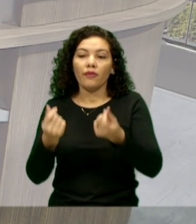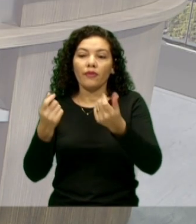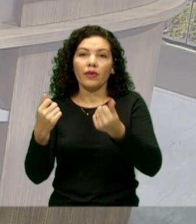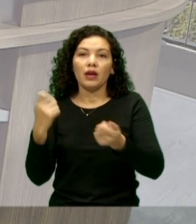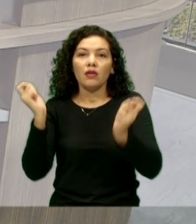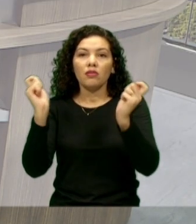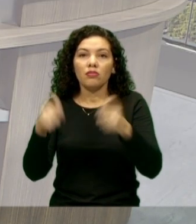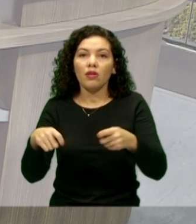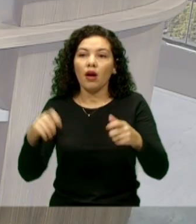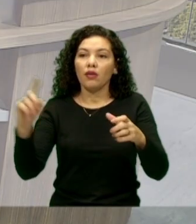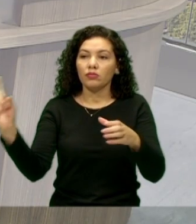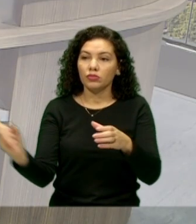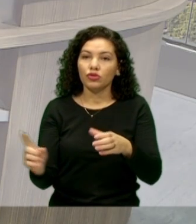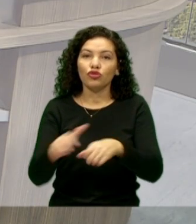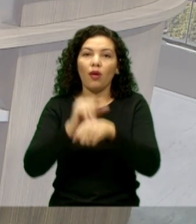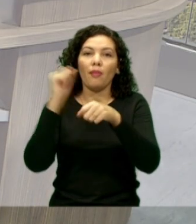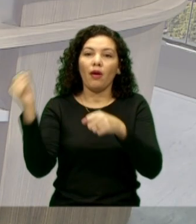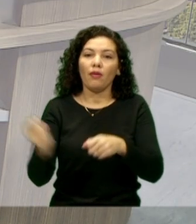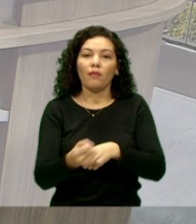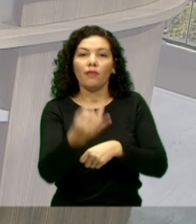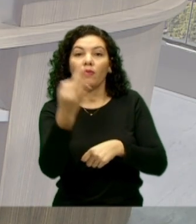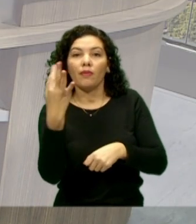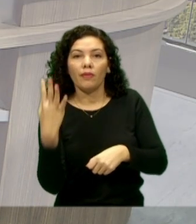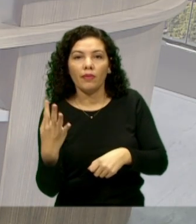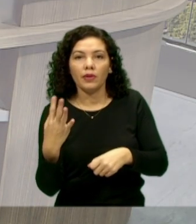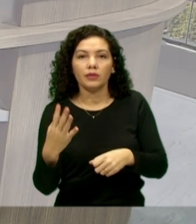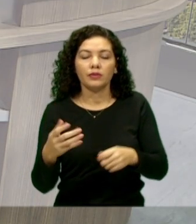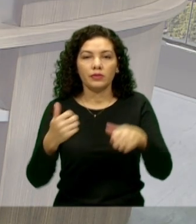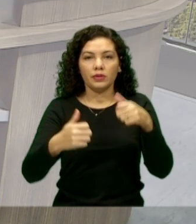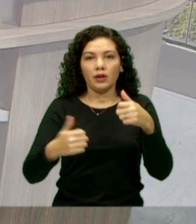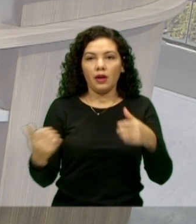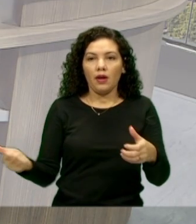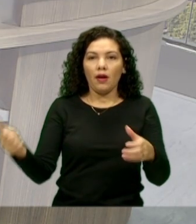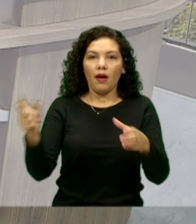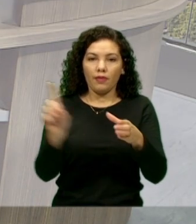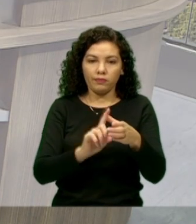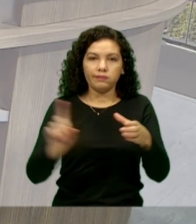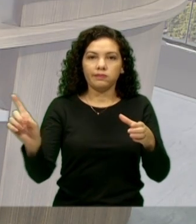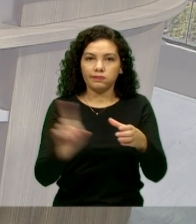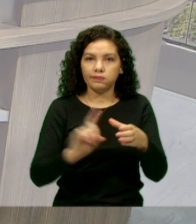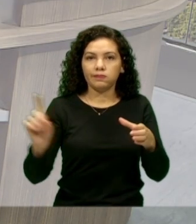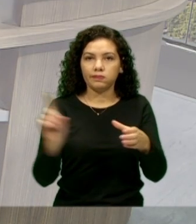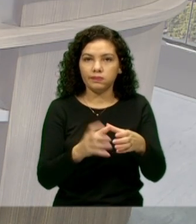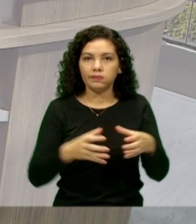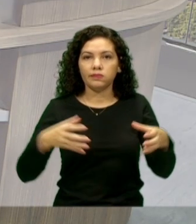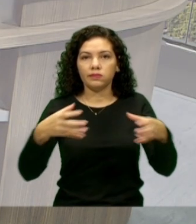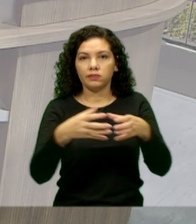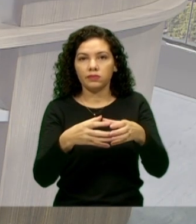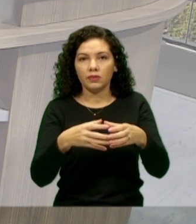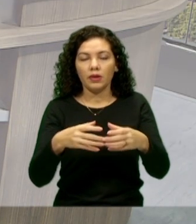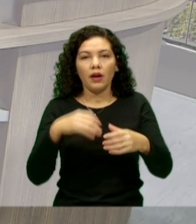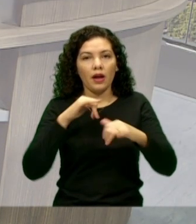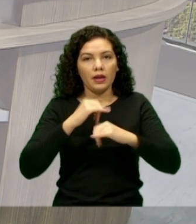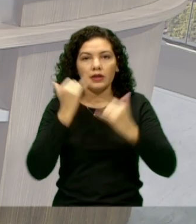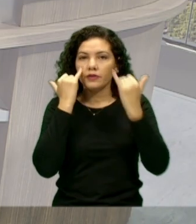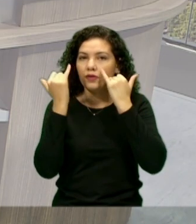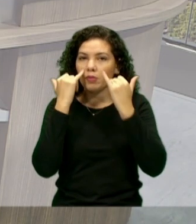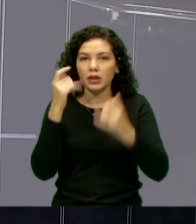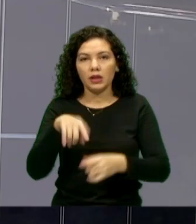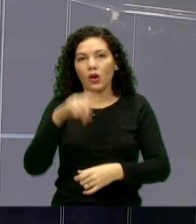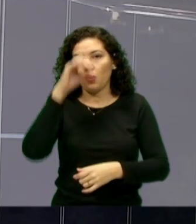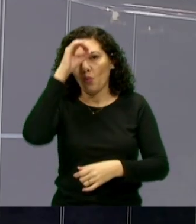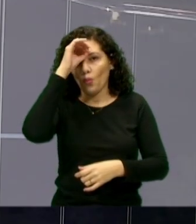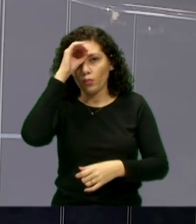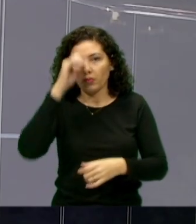para aportar para chamar esses concursados para suprir essas vagas. E, segundo ela, agora eu quero a opinião